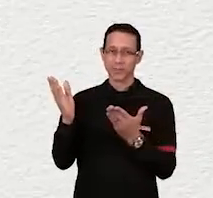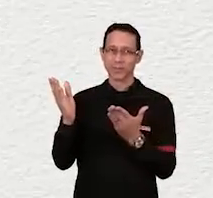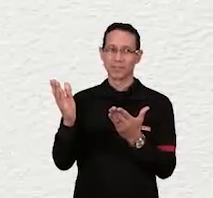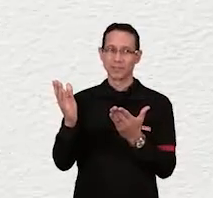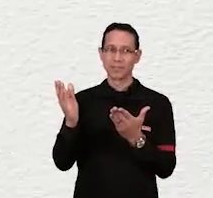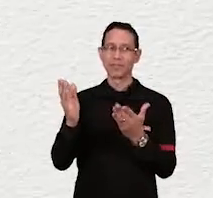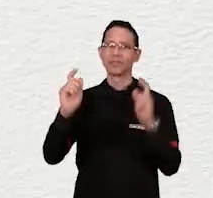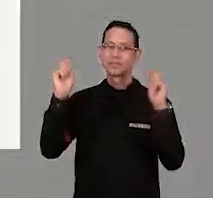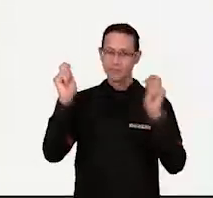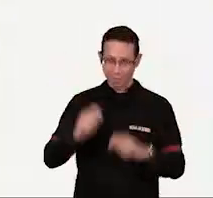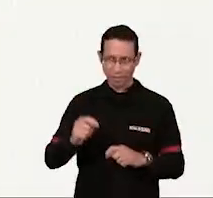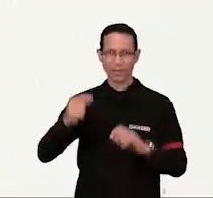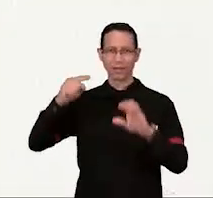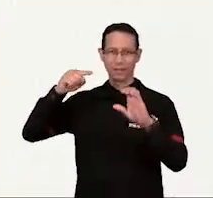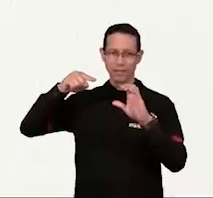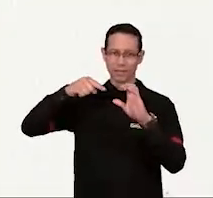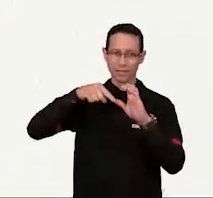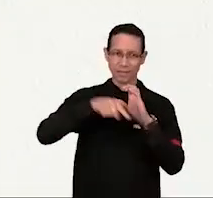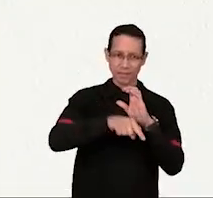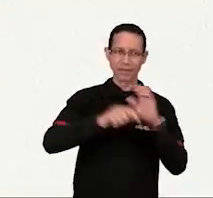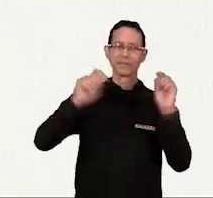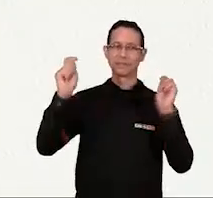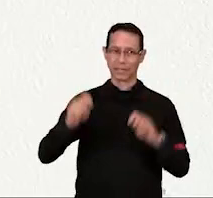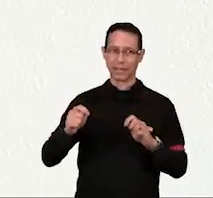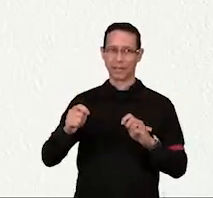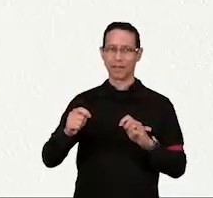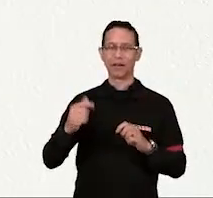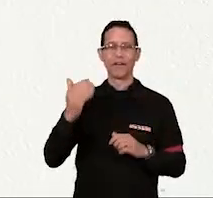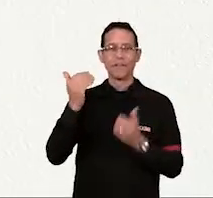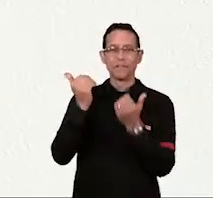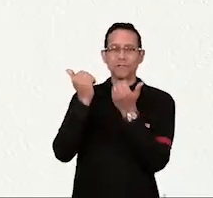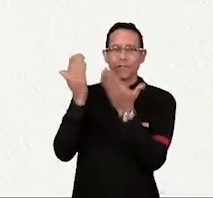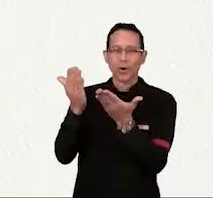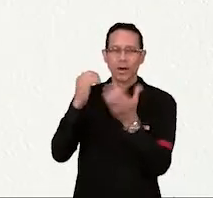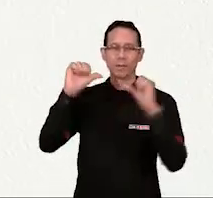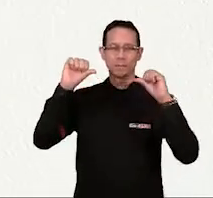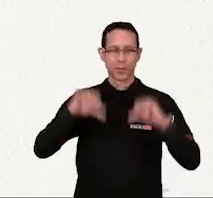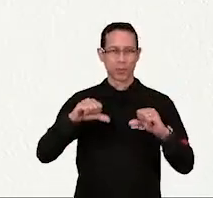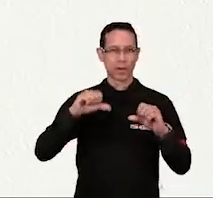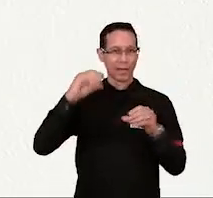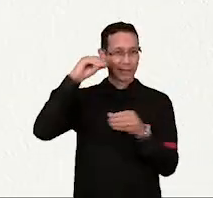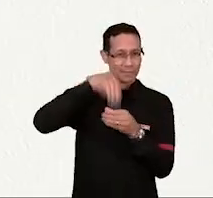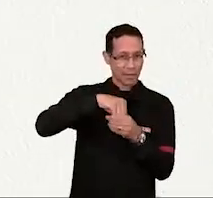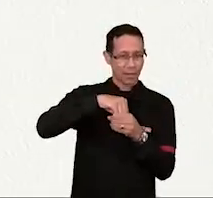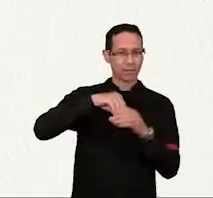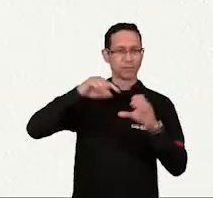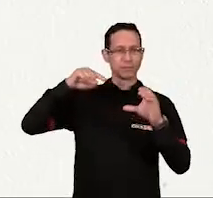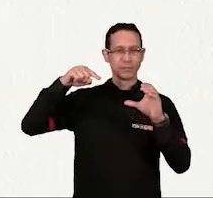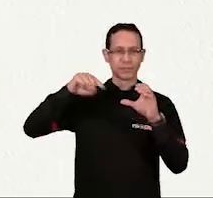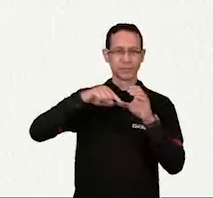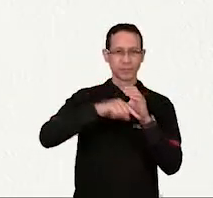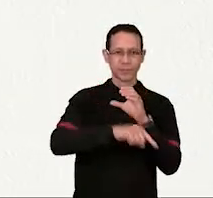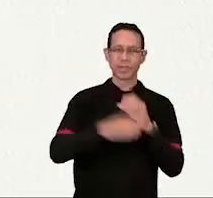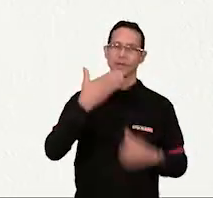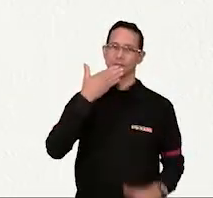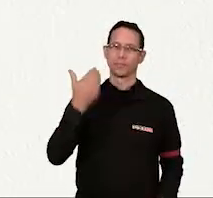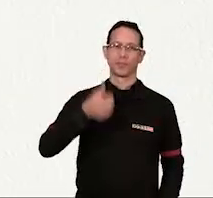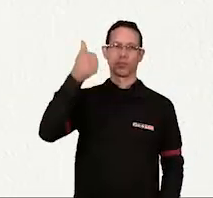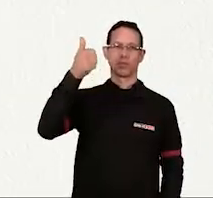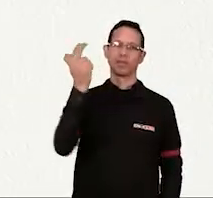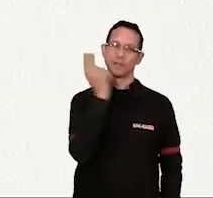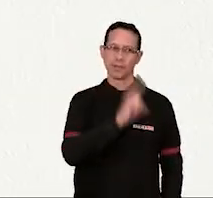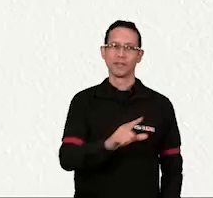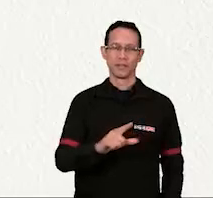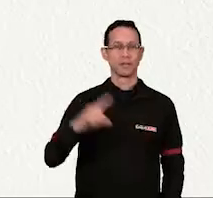Na verdade, é isso que eu quero dizer. Muitas vezes é pior por fora do que por dentro. Então, isso é bem comum. Eu vejo isso muito